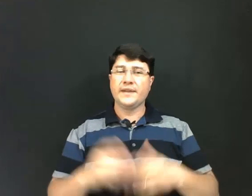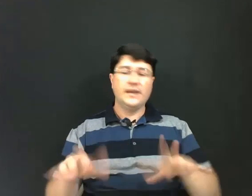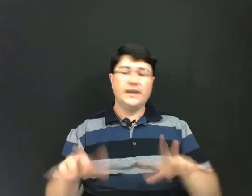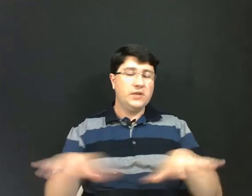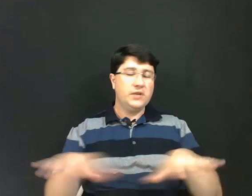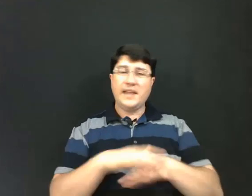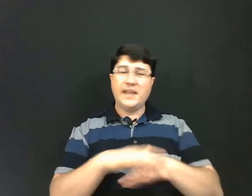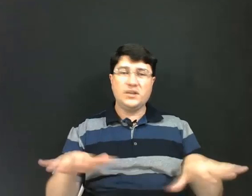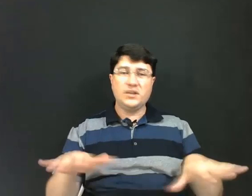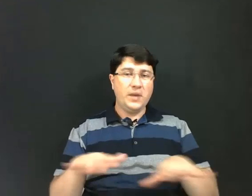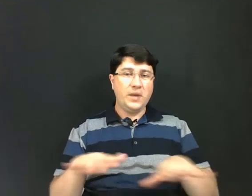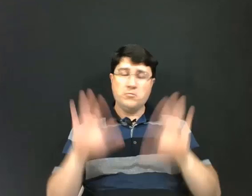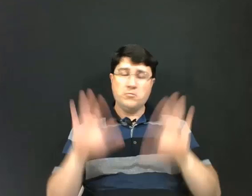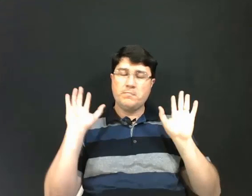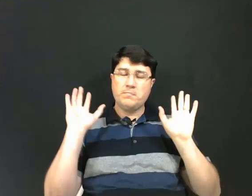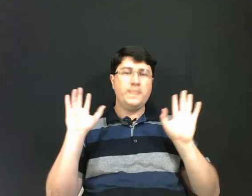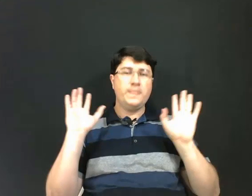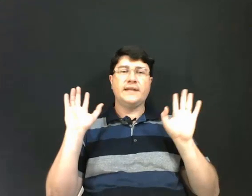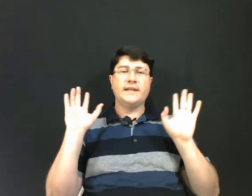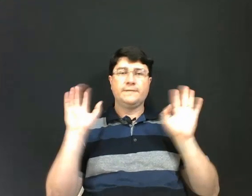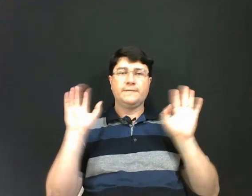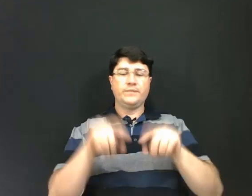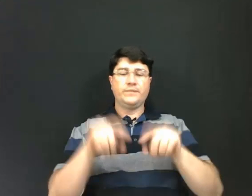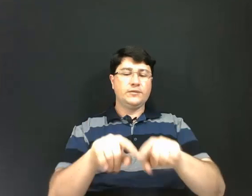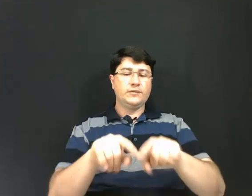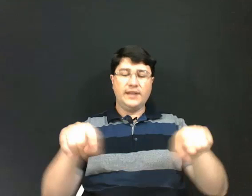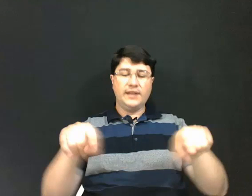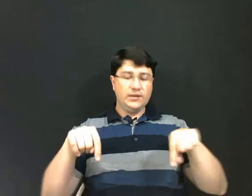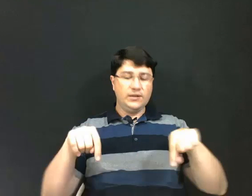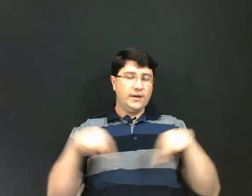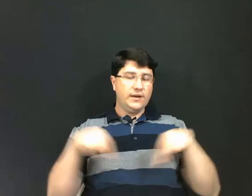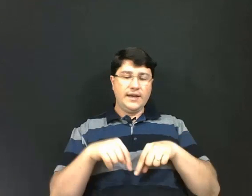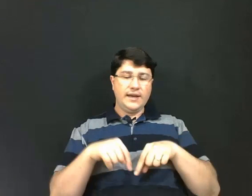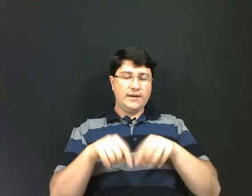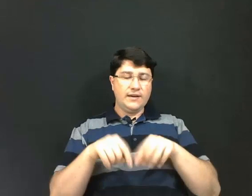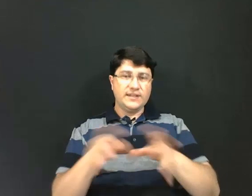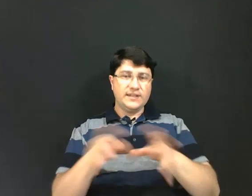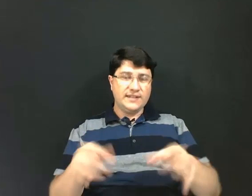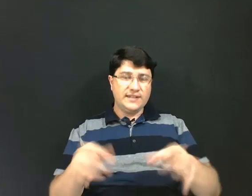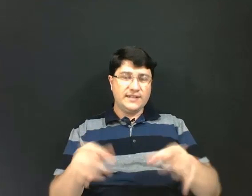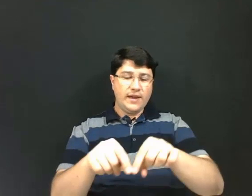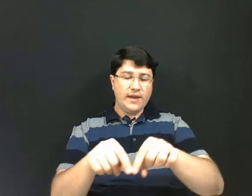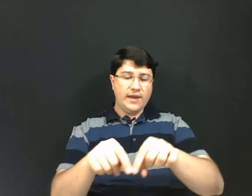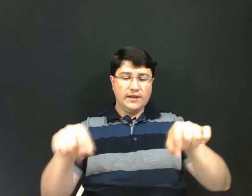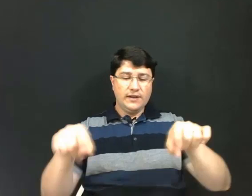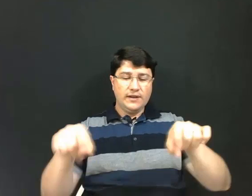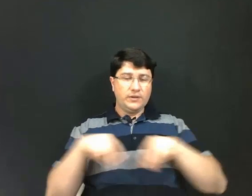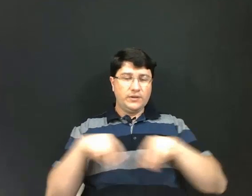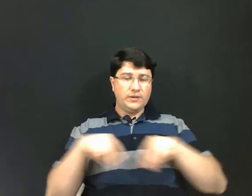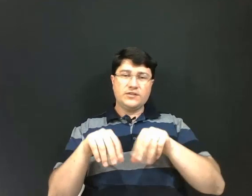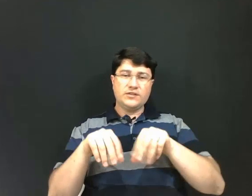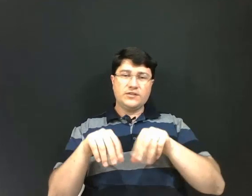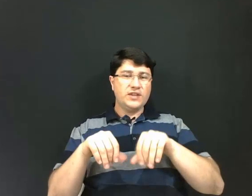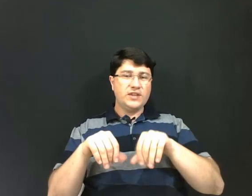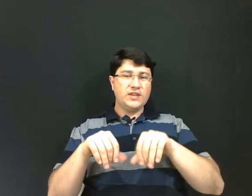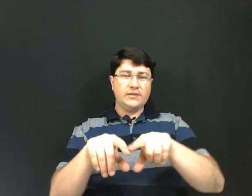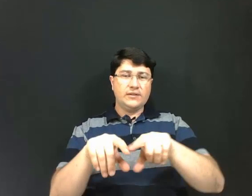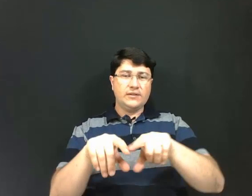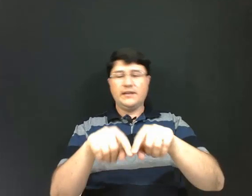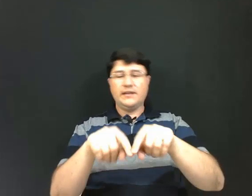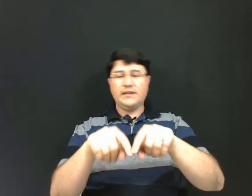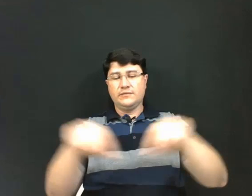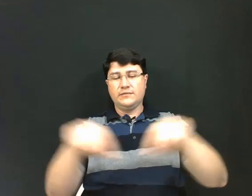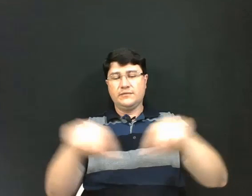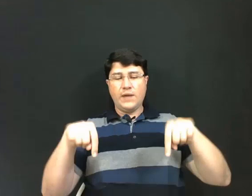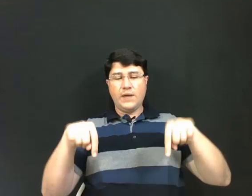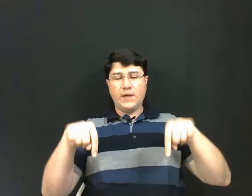pessoa. E o que tem aqui no meio? Nada. O terreno eu sinalizei no meio porque eu tenho que fazer o sinal de terreno,